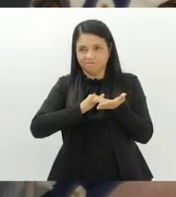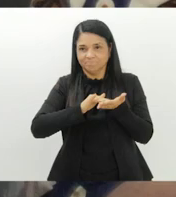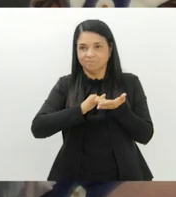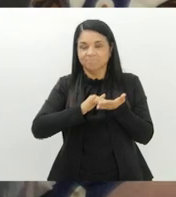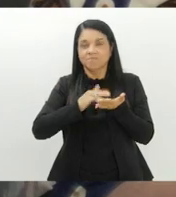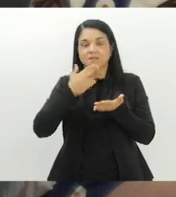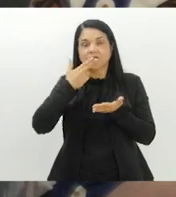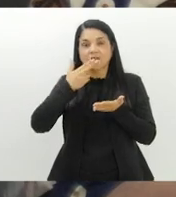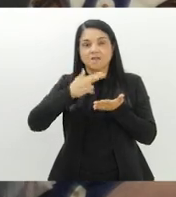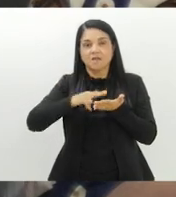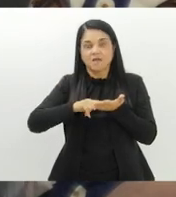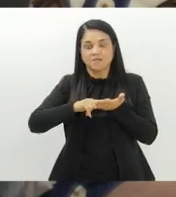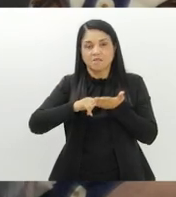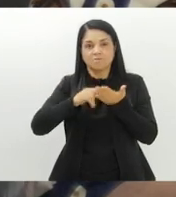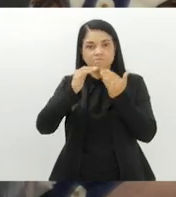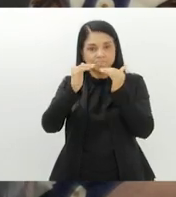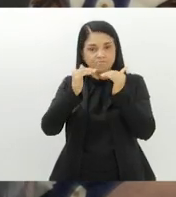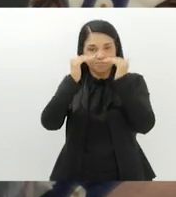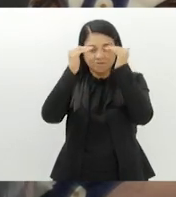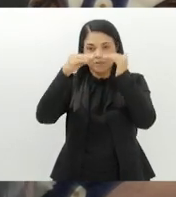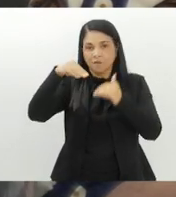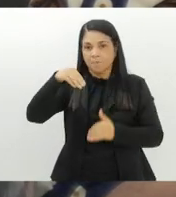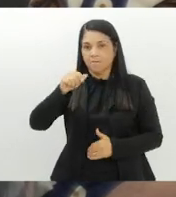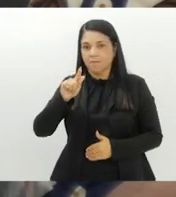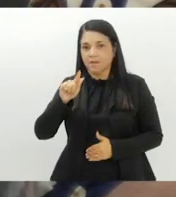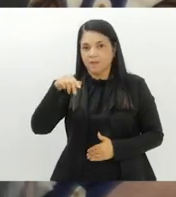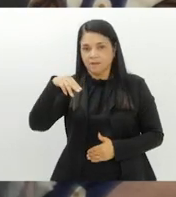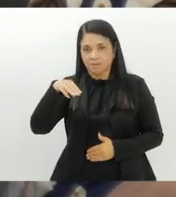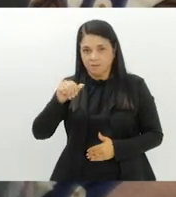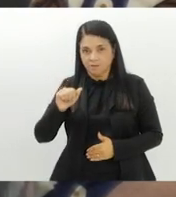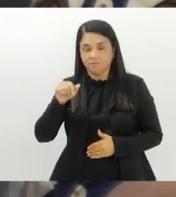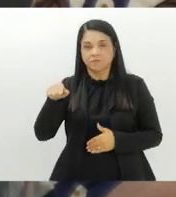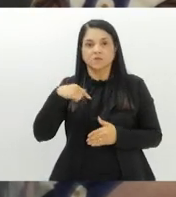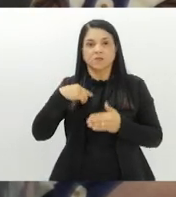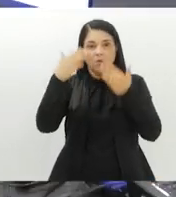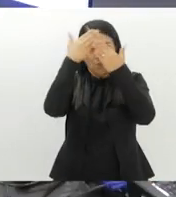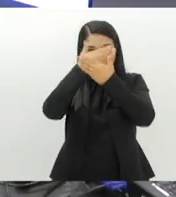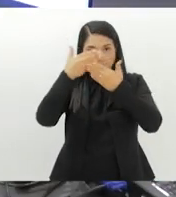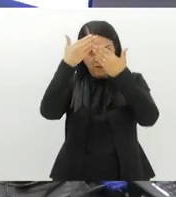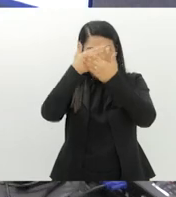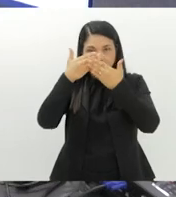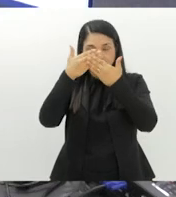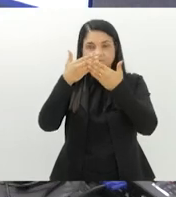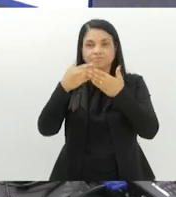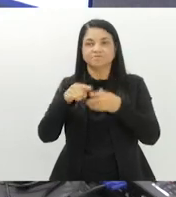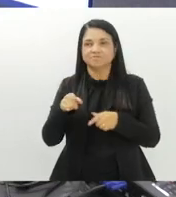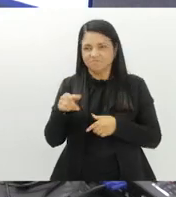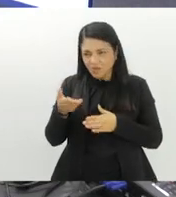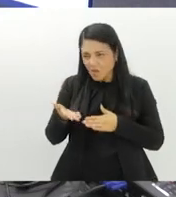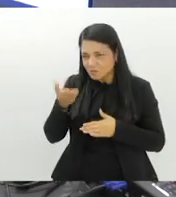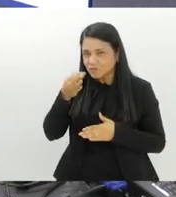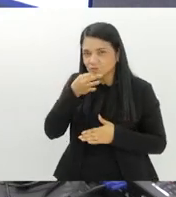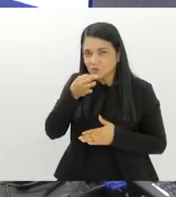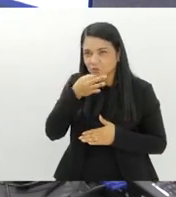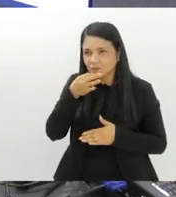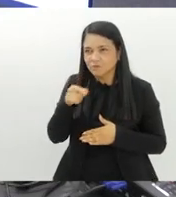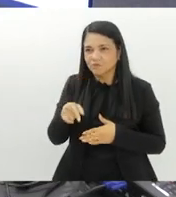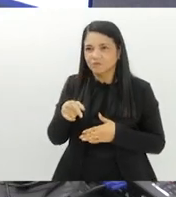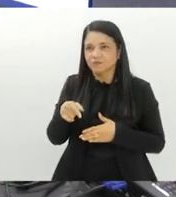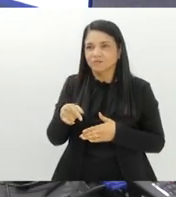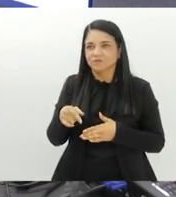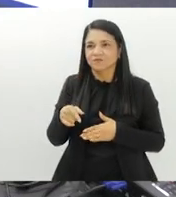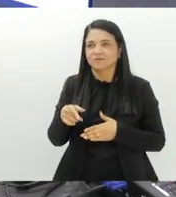Carta Magna da Umbanda... Aumentar um pouquinho? Ah, eu levantar? Tá. Pode me ajudar? É porque eu meio braço fica